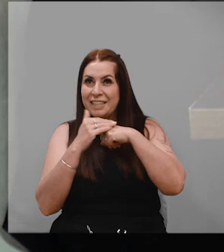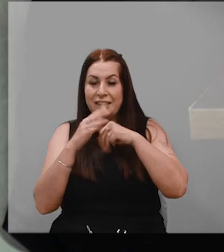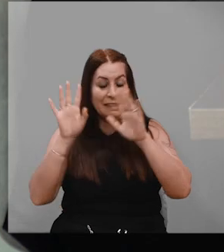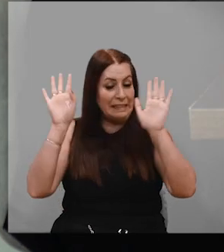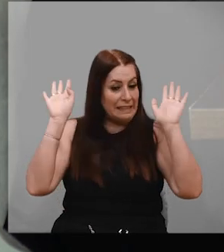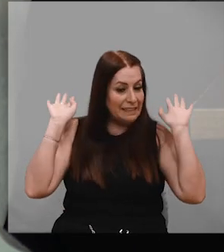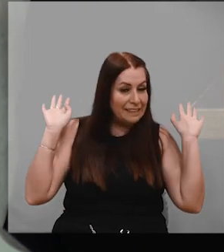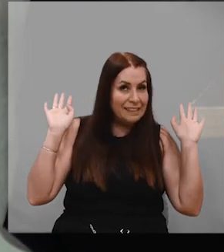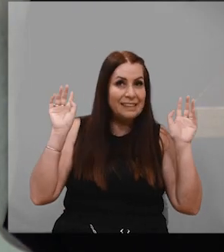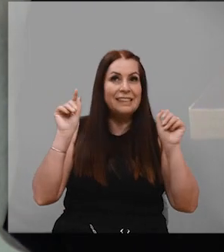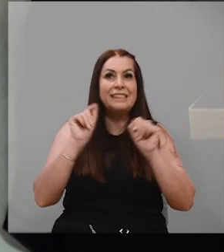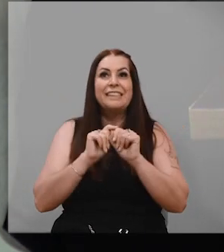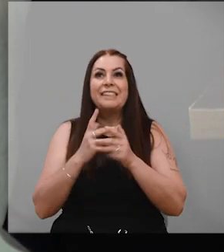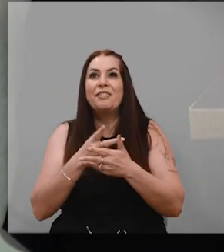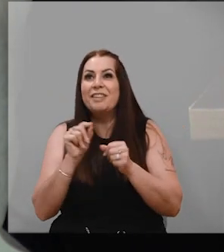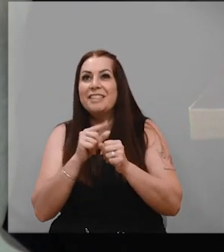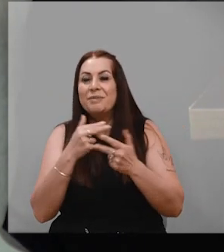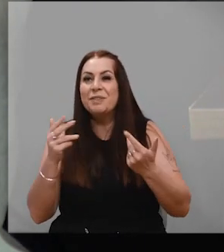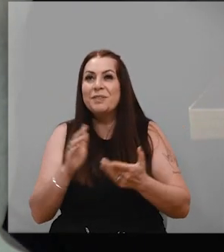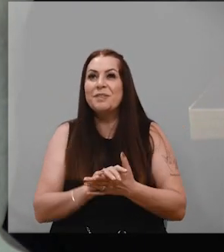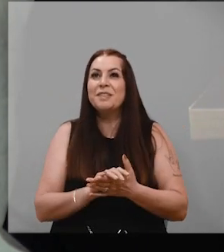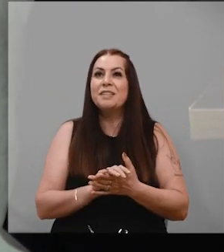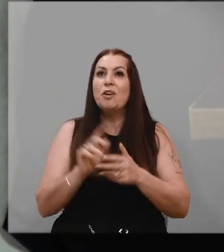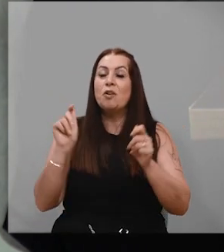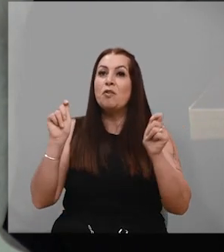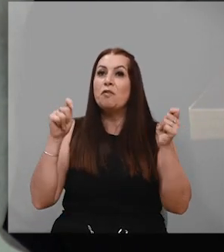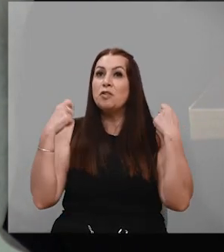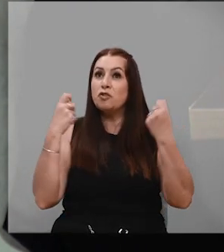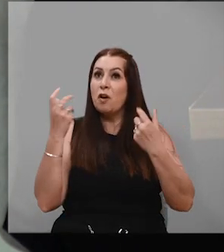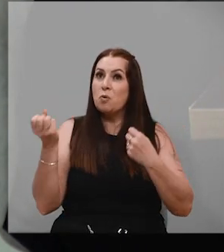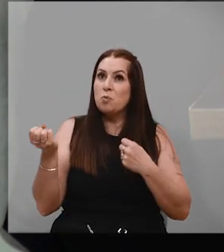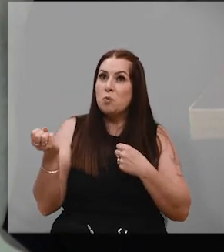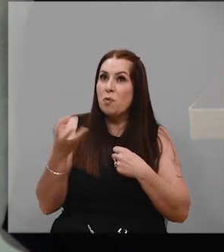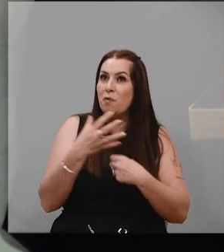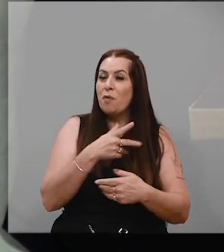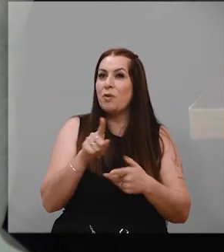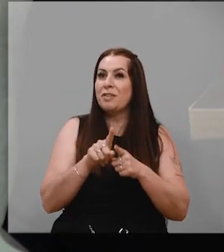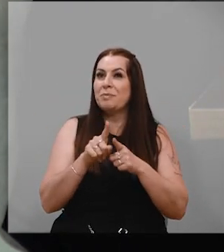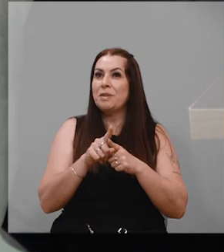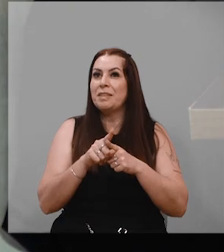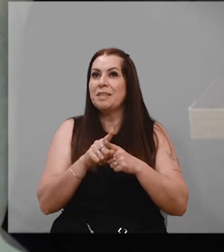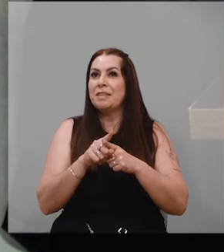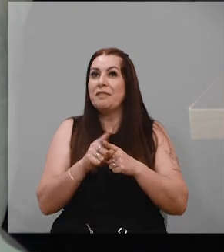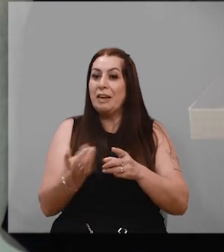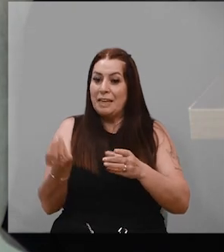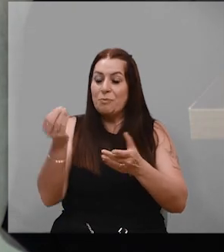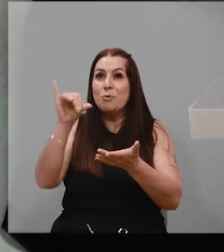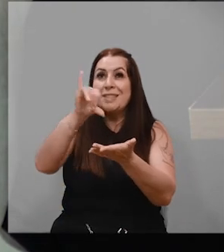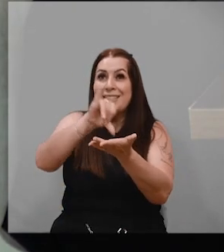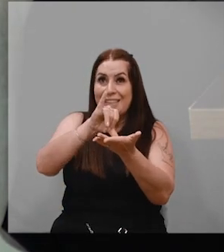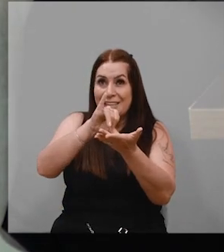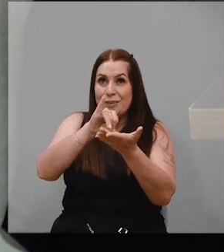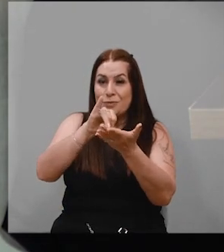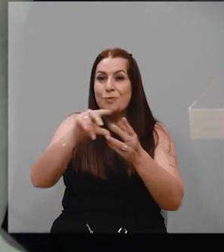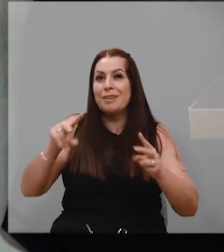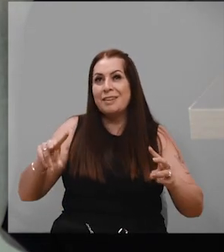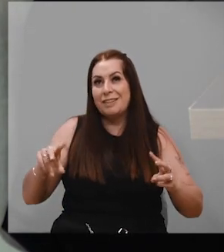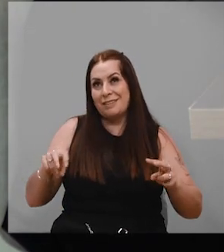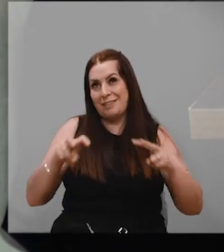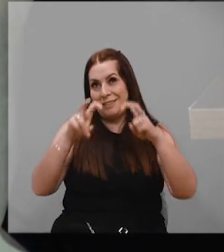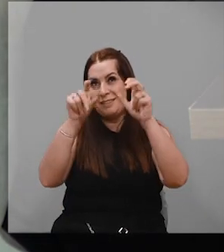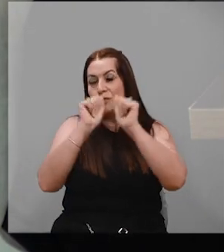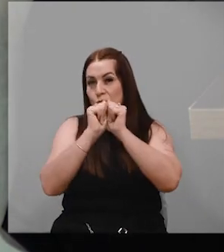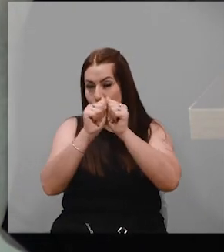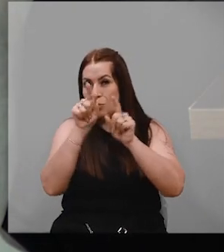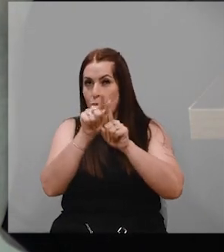festival, nos 30, né? O festival, inclusive, que inovou esse ano, veio para o coração da cidade, que é a Praça Dante Alighieri, abrindo, né,